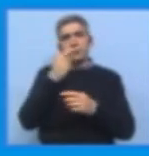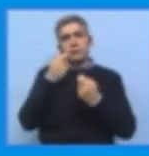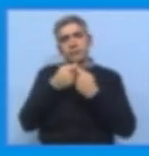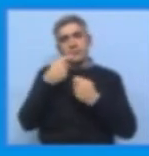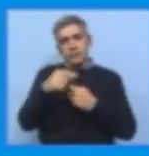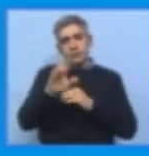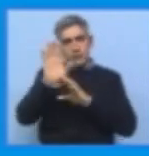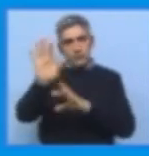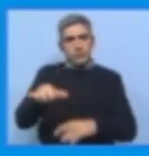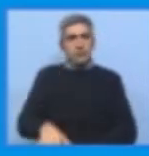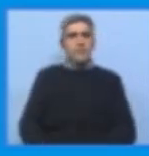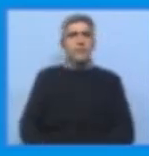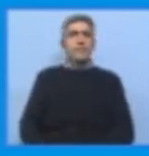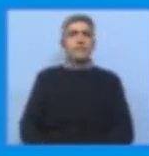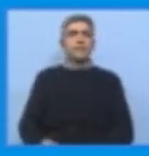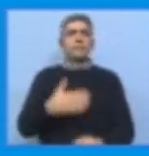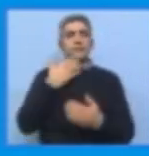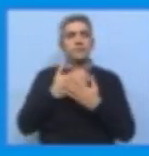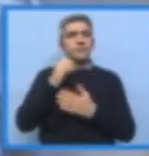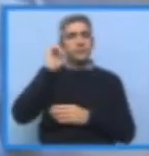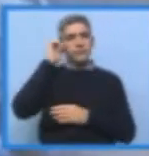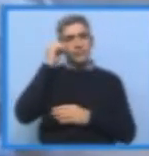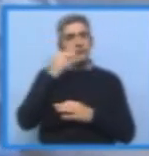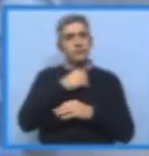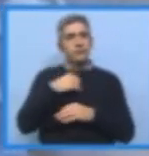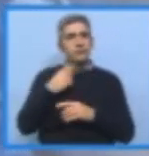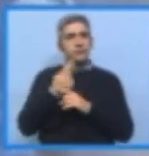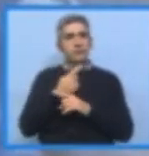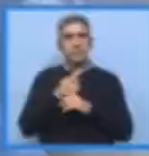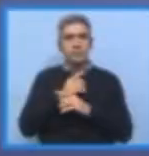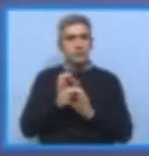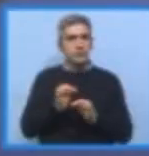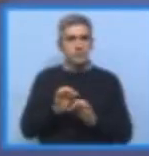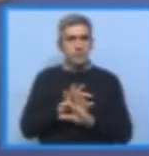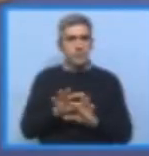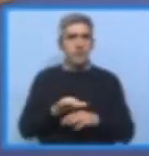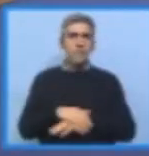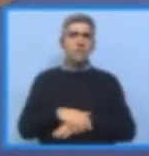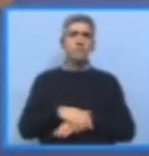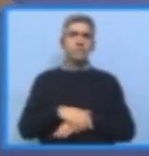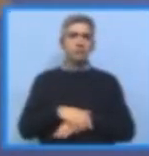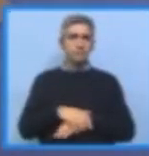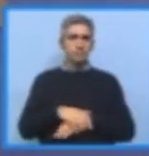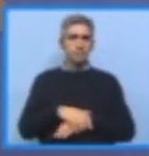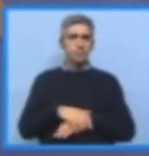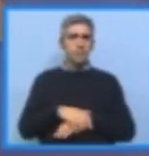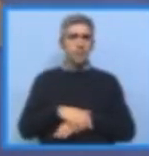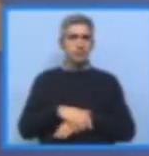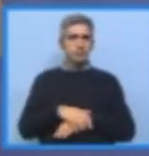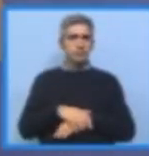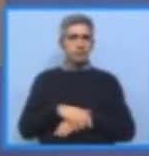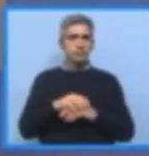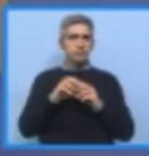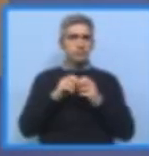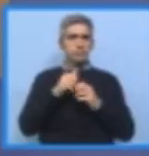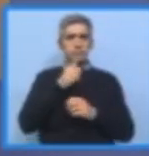adequada, sem implicações clínicas nenhumas, não é? Portanto, é um problema